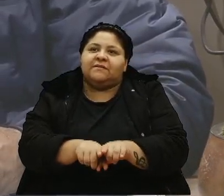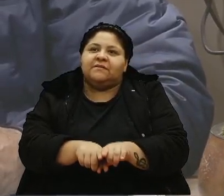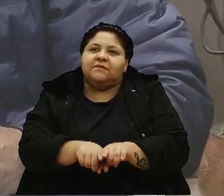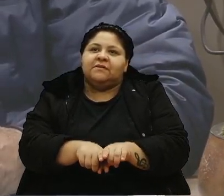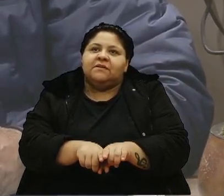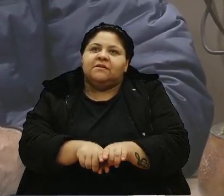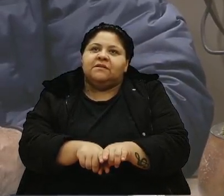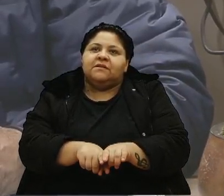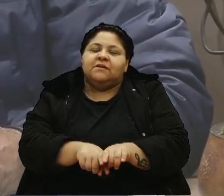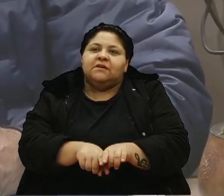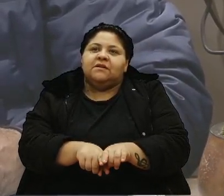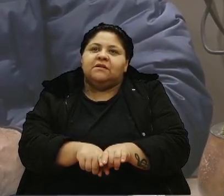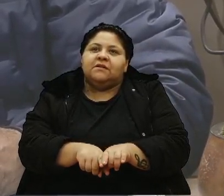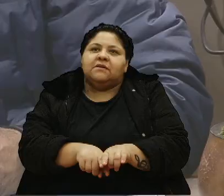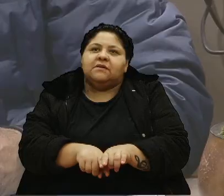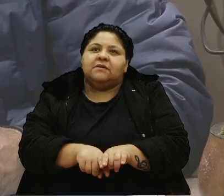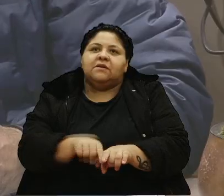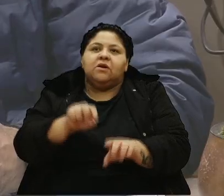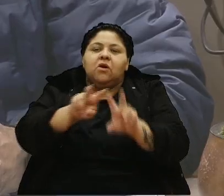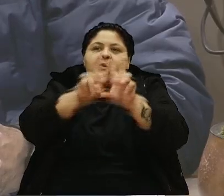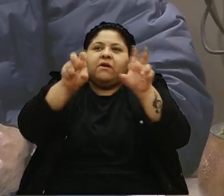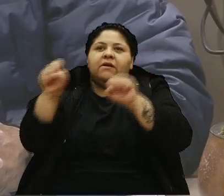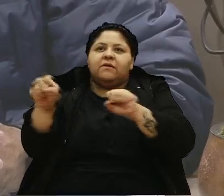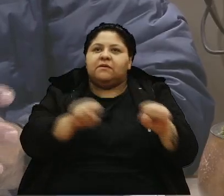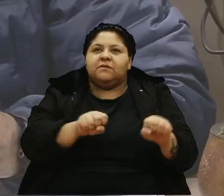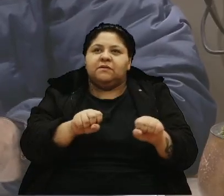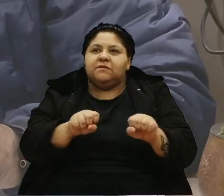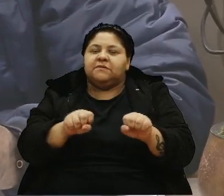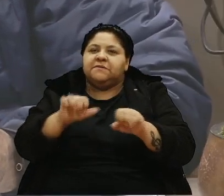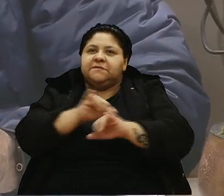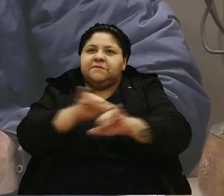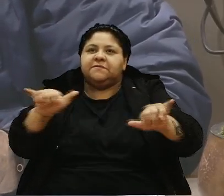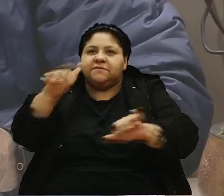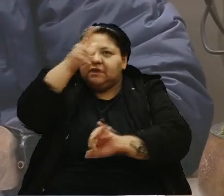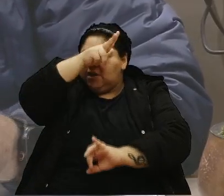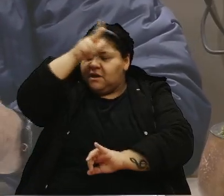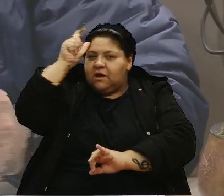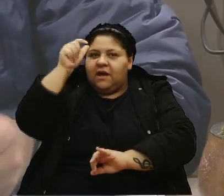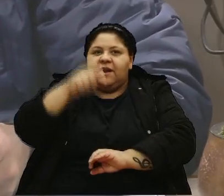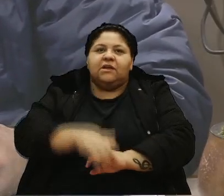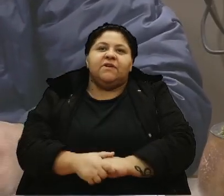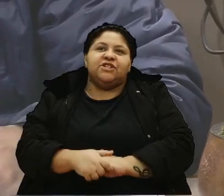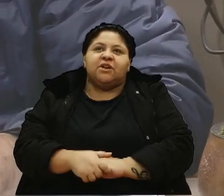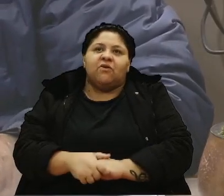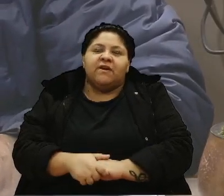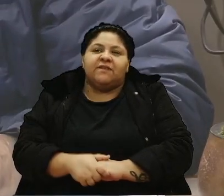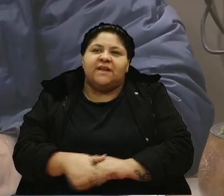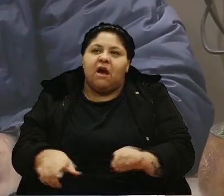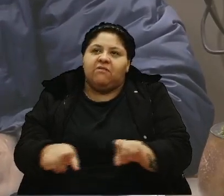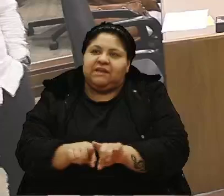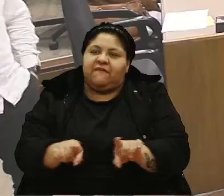acompanhar, inclusive, que domina o assunto, para a gente poder levar essa pauta para o prefeito, com certeza. Cumprimentos, vereador.